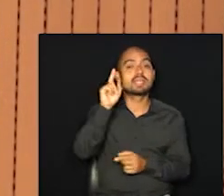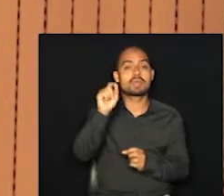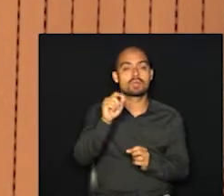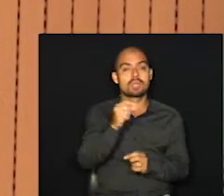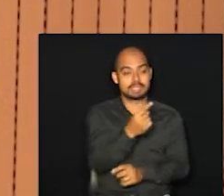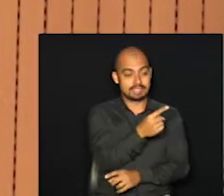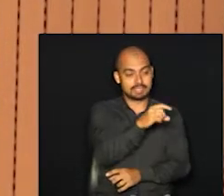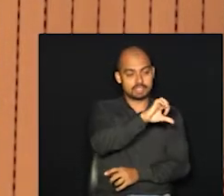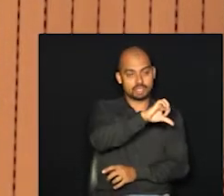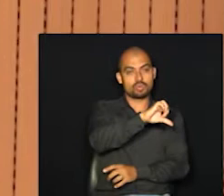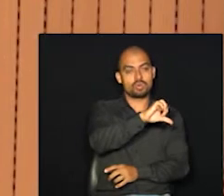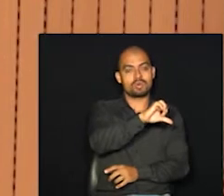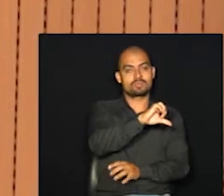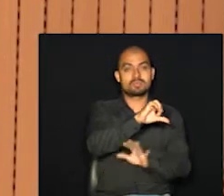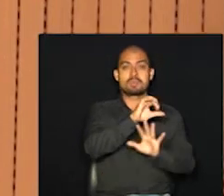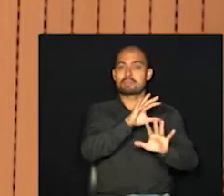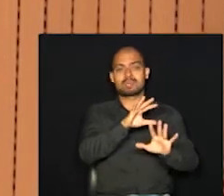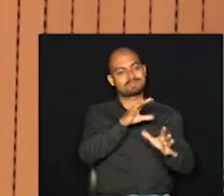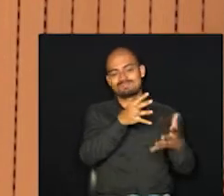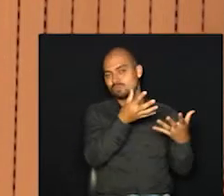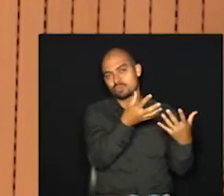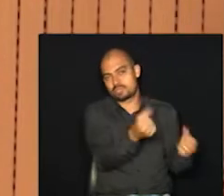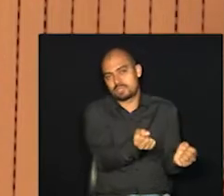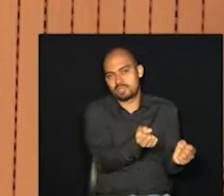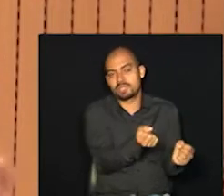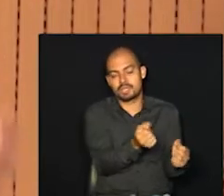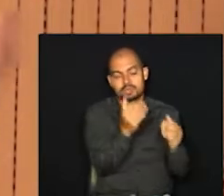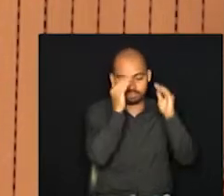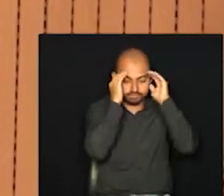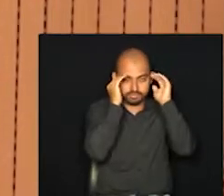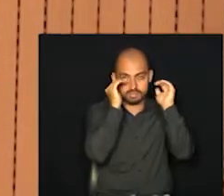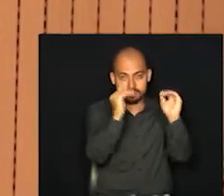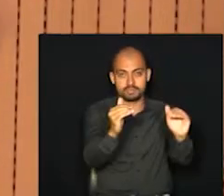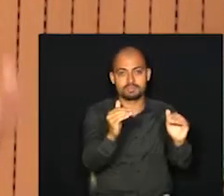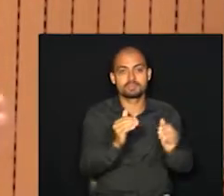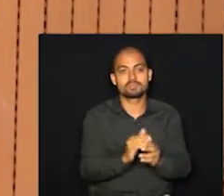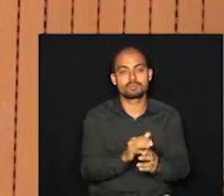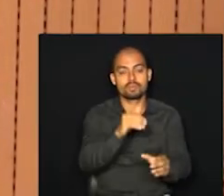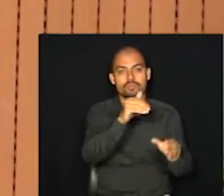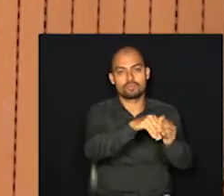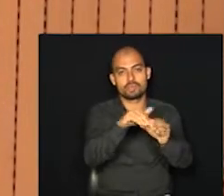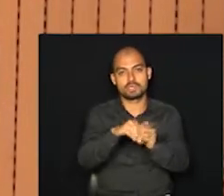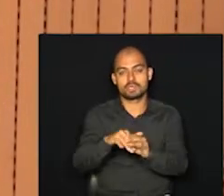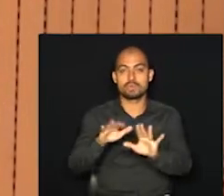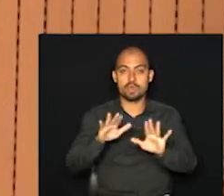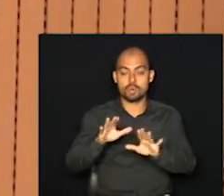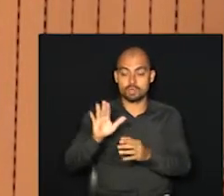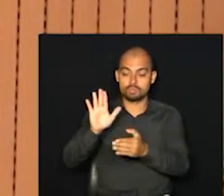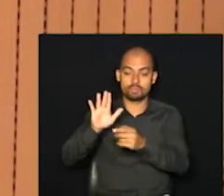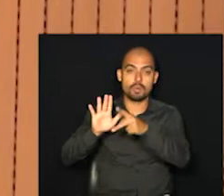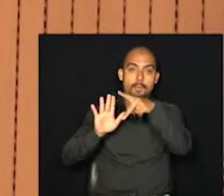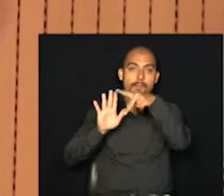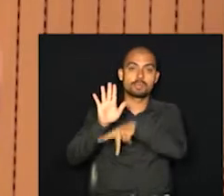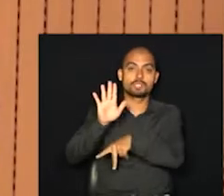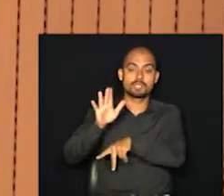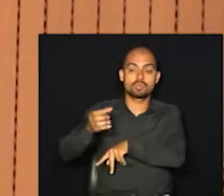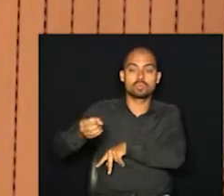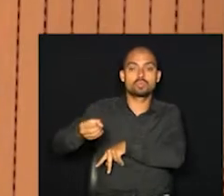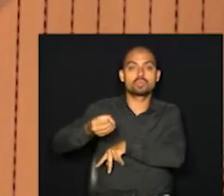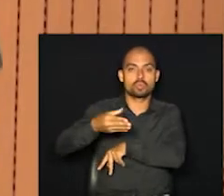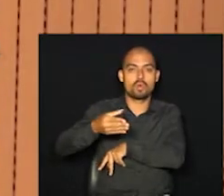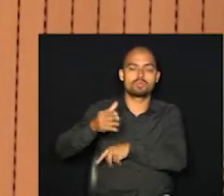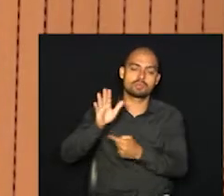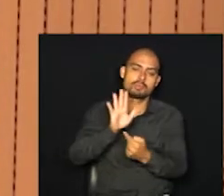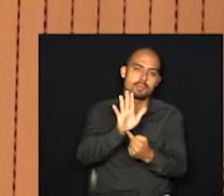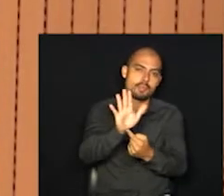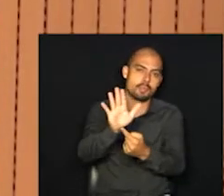respeito o voto do plenário, isso vocês sabem bem. Nós vamos apresentar um novo projeto nos mesmos